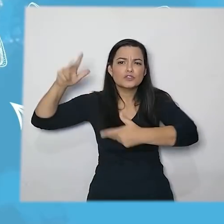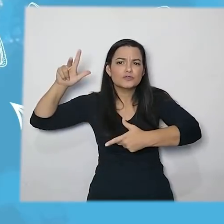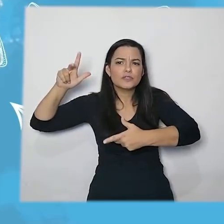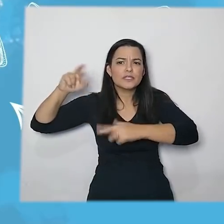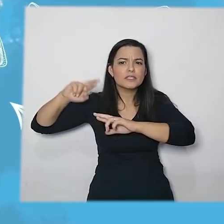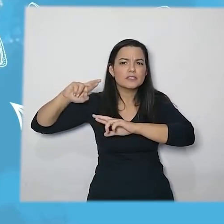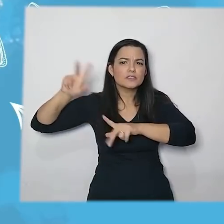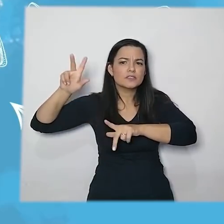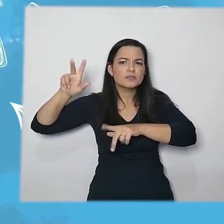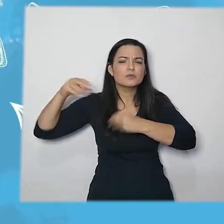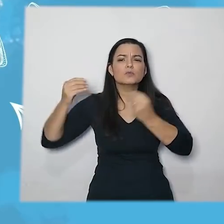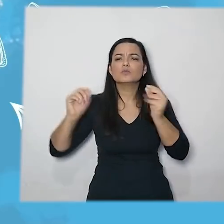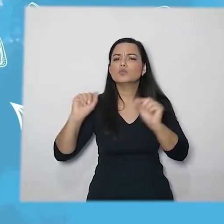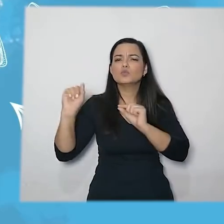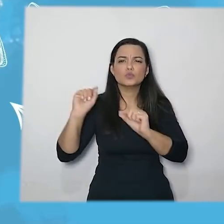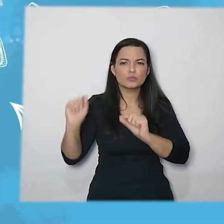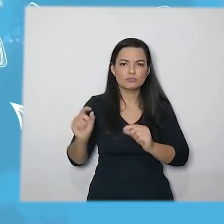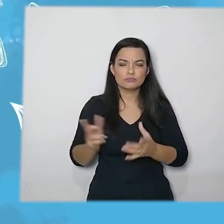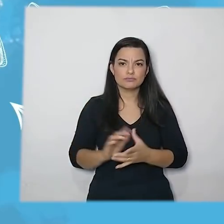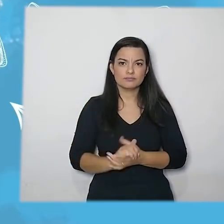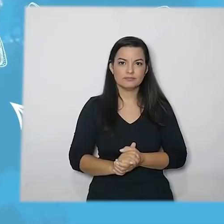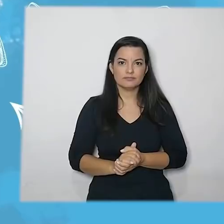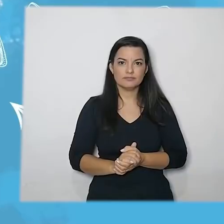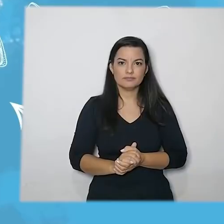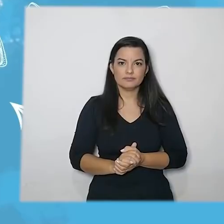são as diferenças.